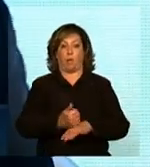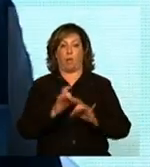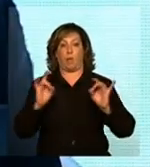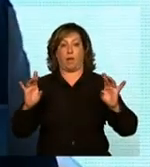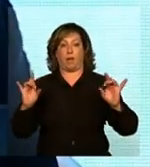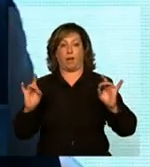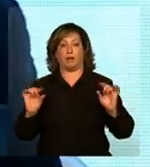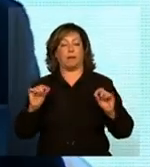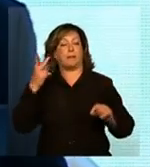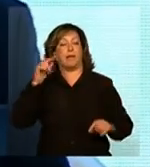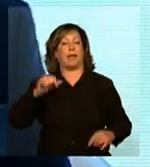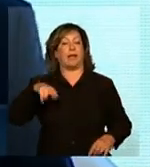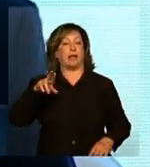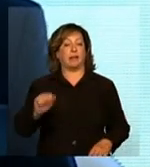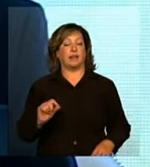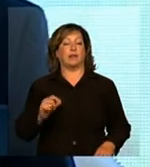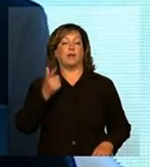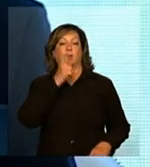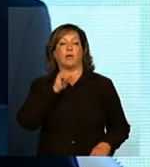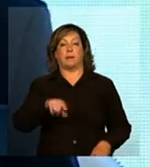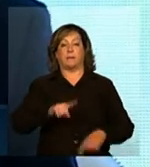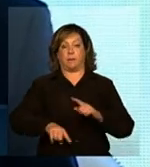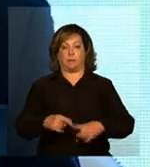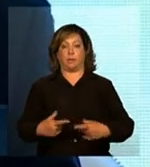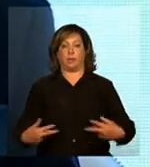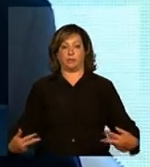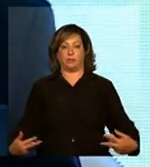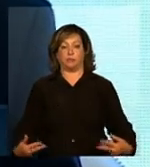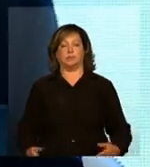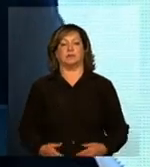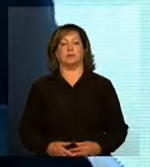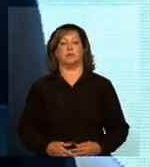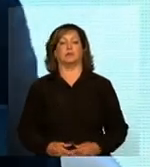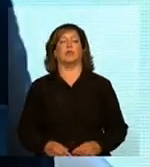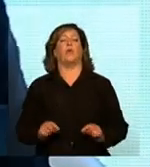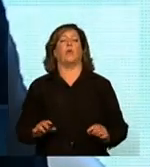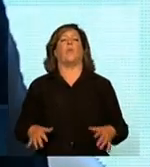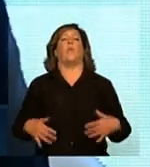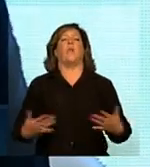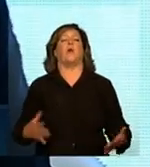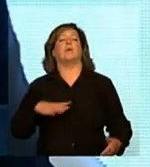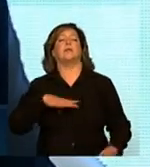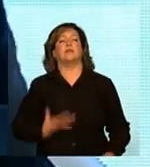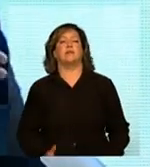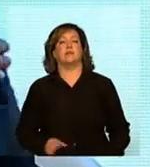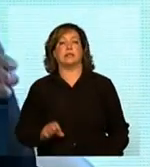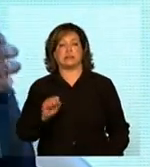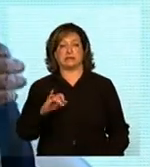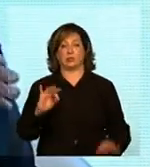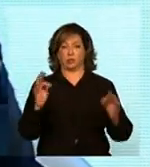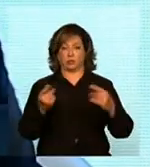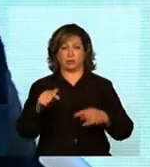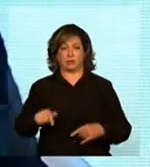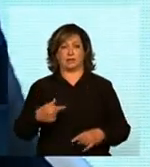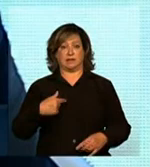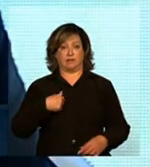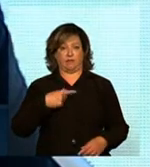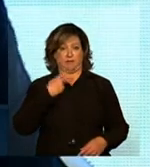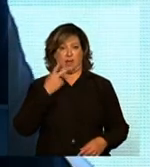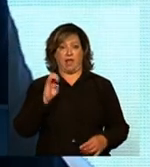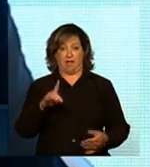quem se beneficia dos seus produtos. Quer dizer, que desafios, se tudo isso que eu estou falando é